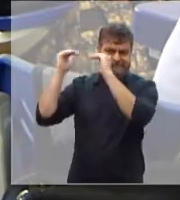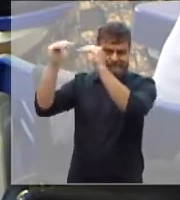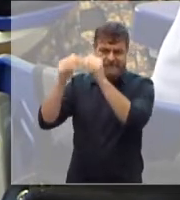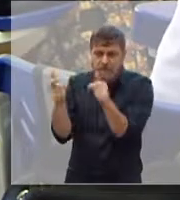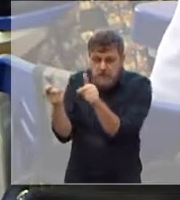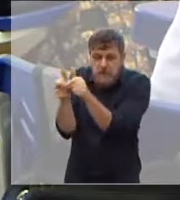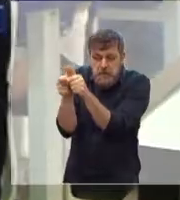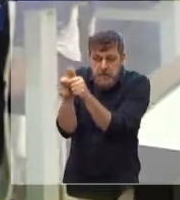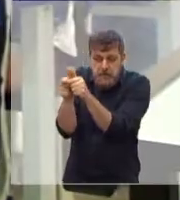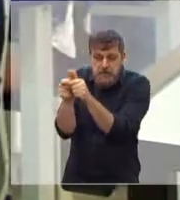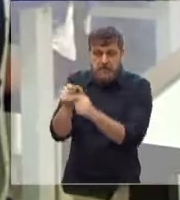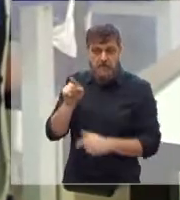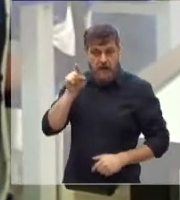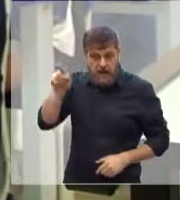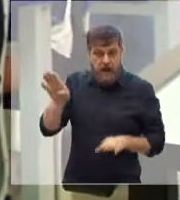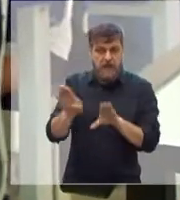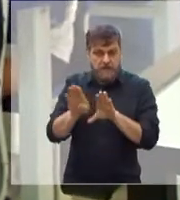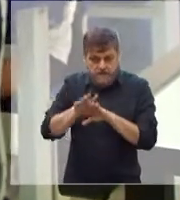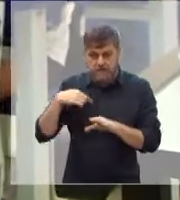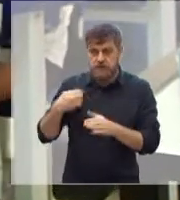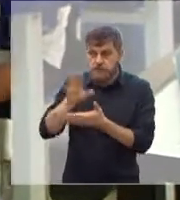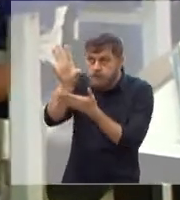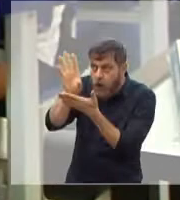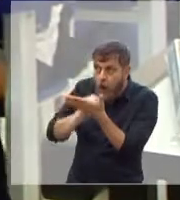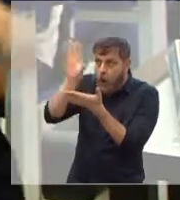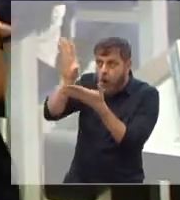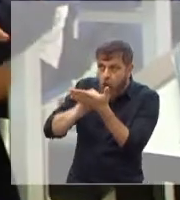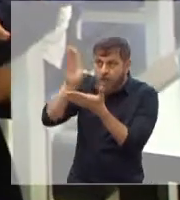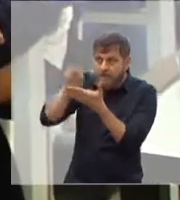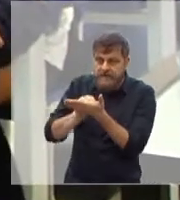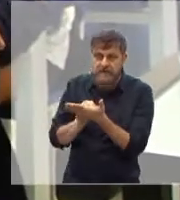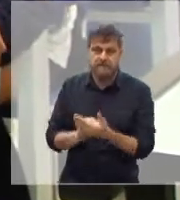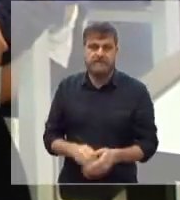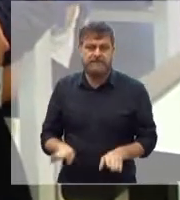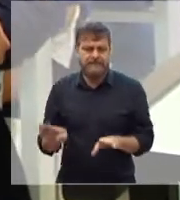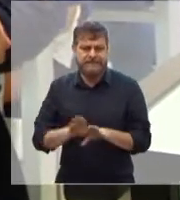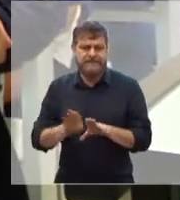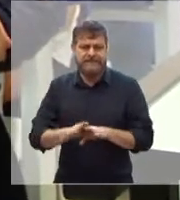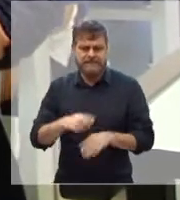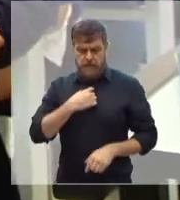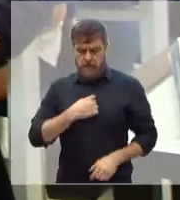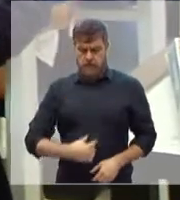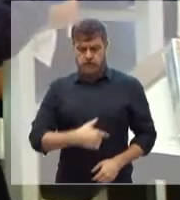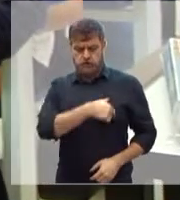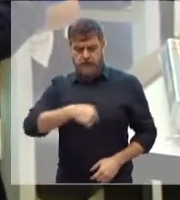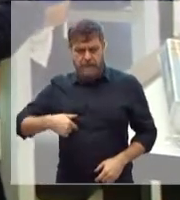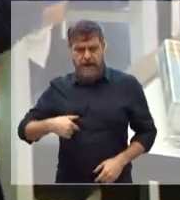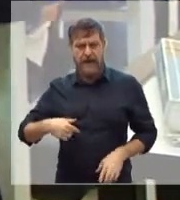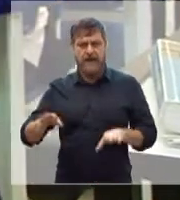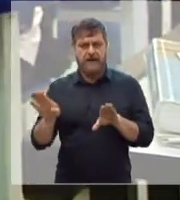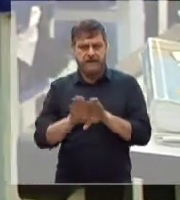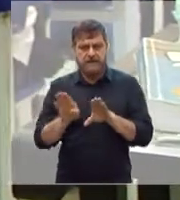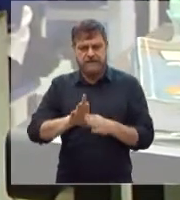de citar porque são tão pequenos, né, mas vamos lembrar da Dinamarca,